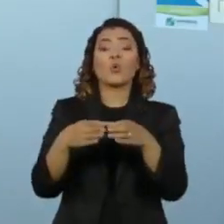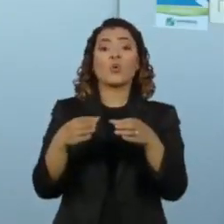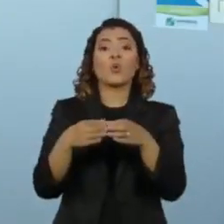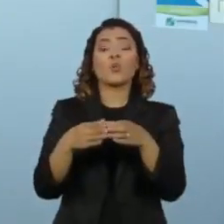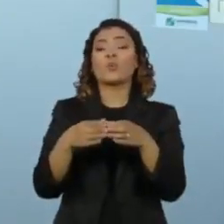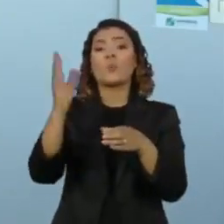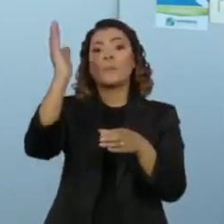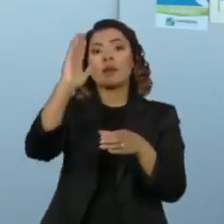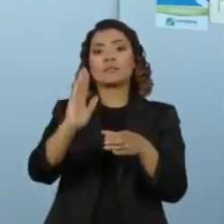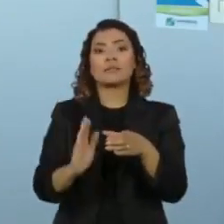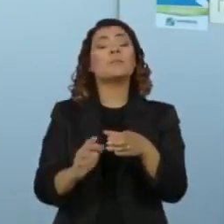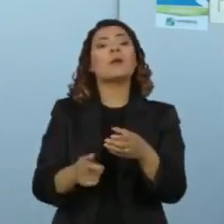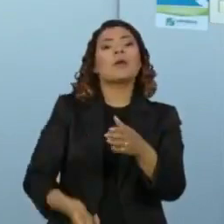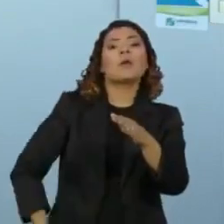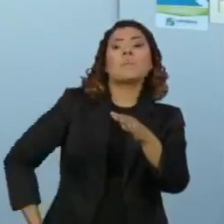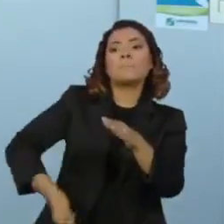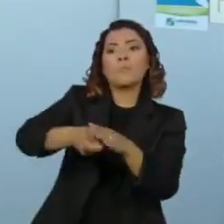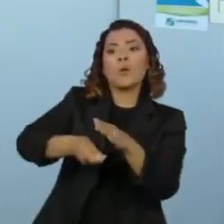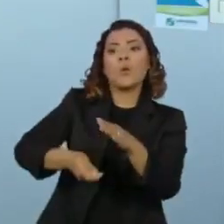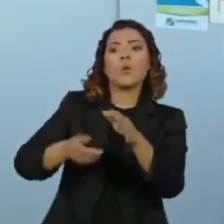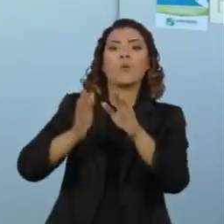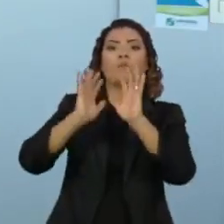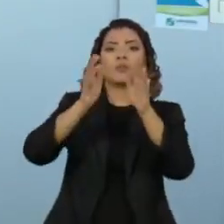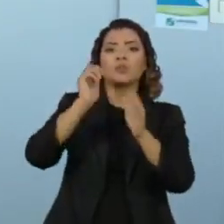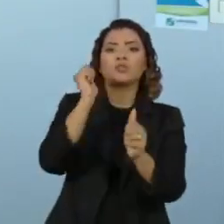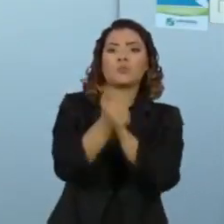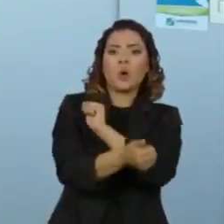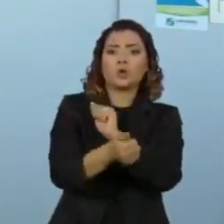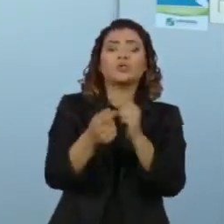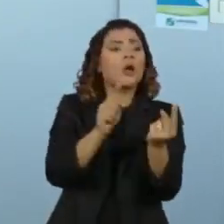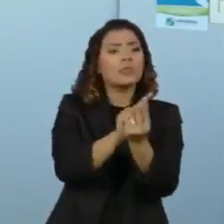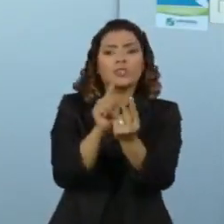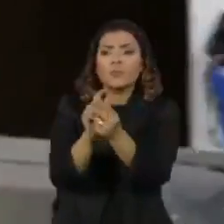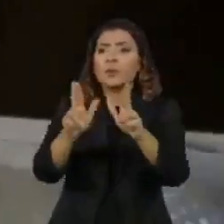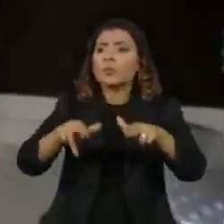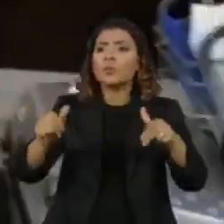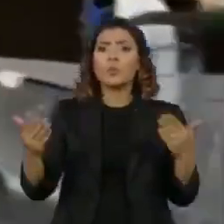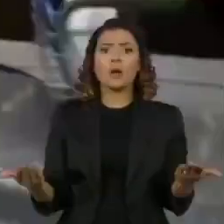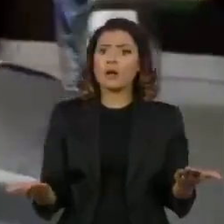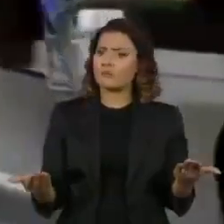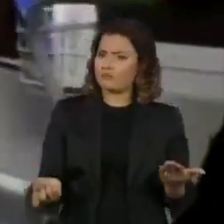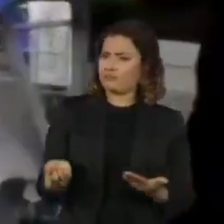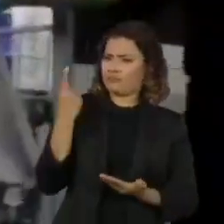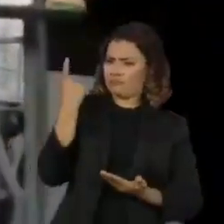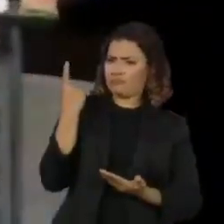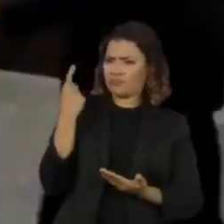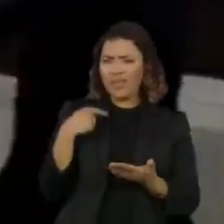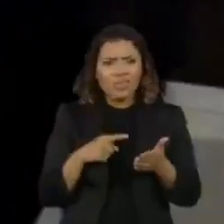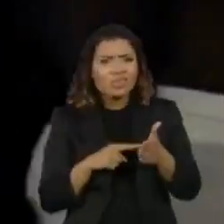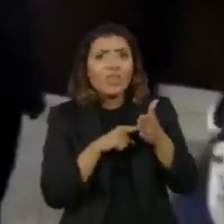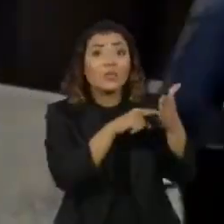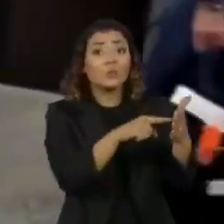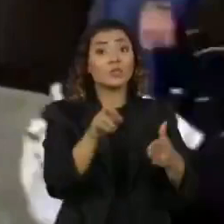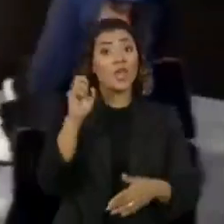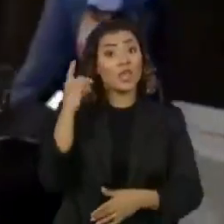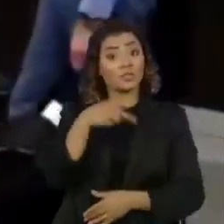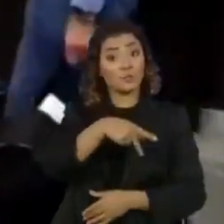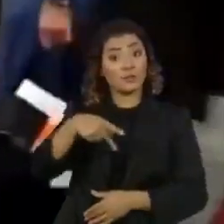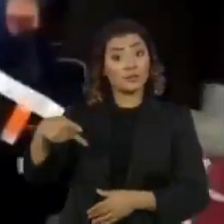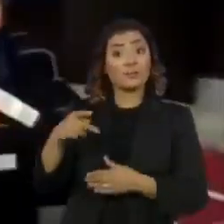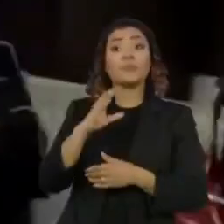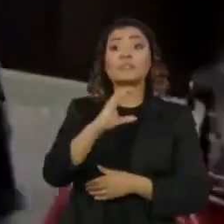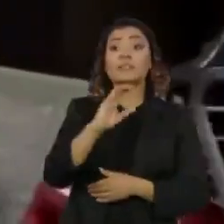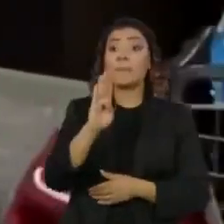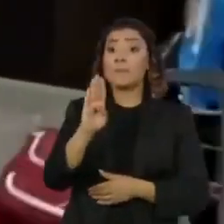de Voleibol para prestação de serviços que nunca foram realizados. De acordo com a denúncia, o ex-presidente da